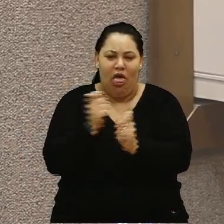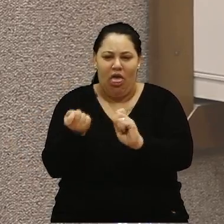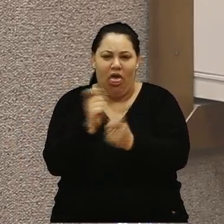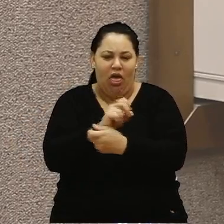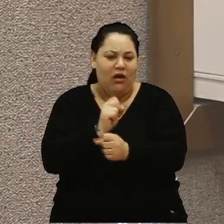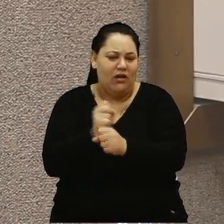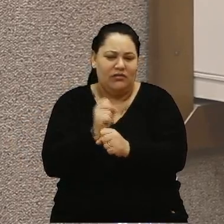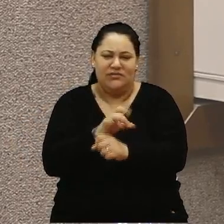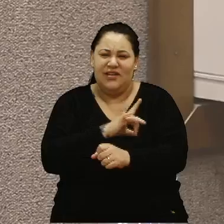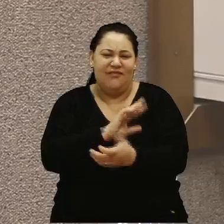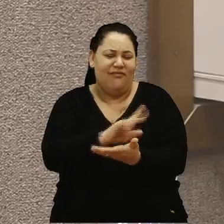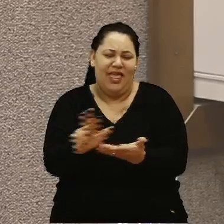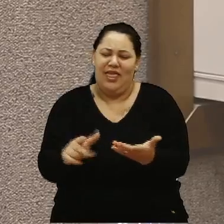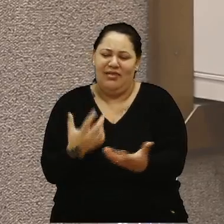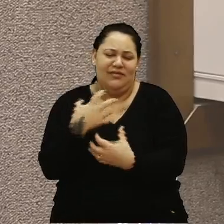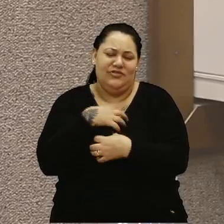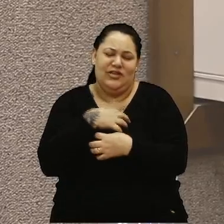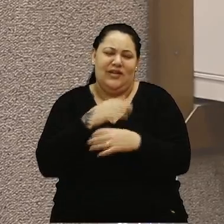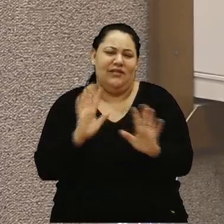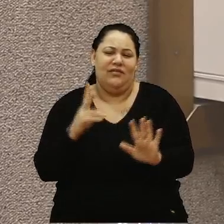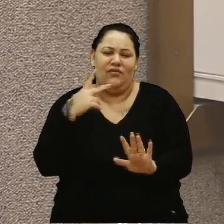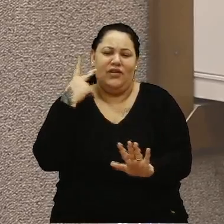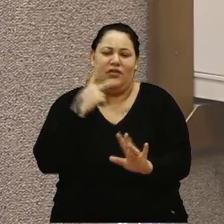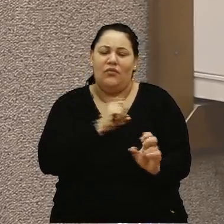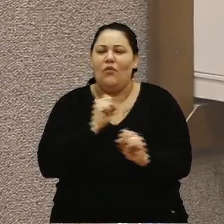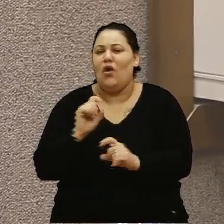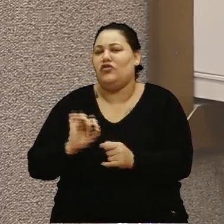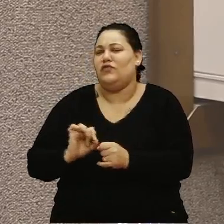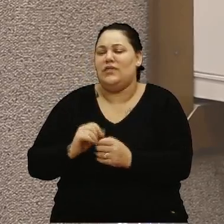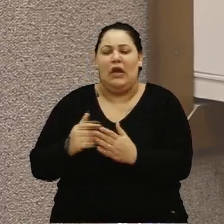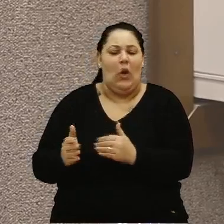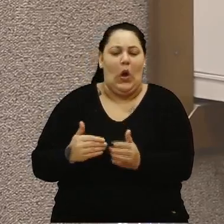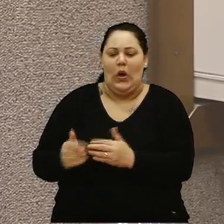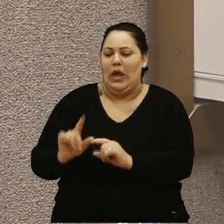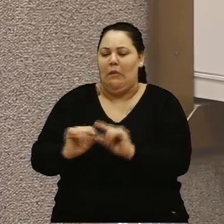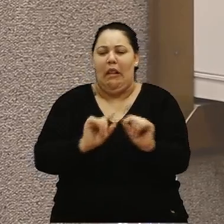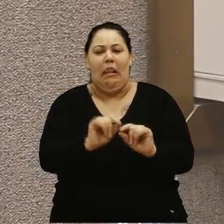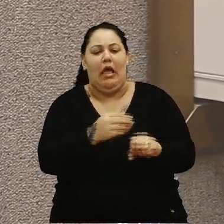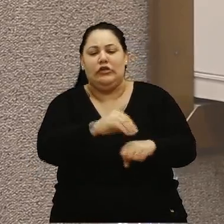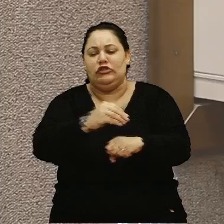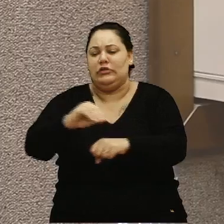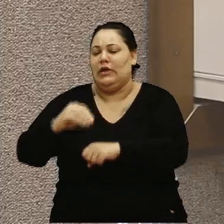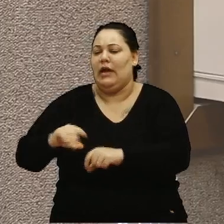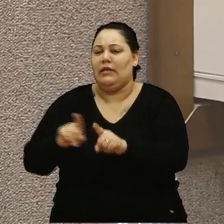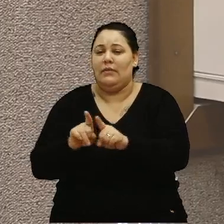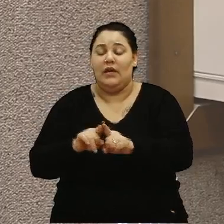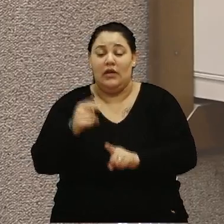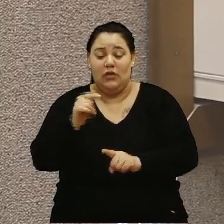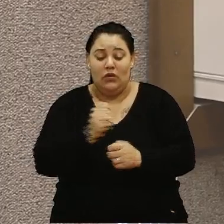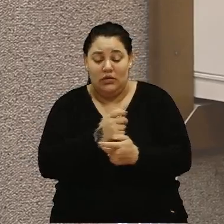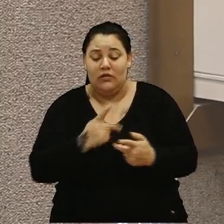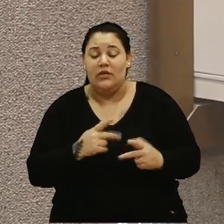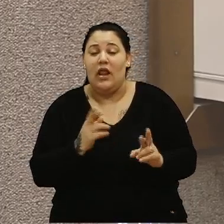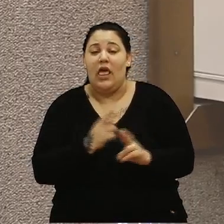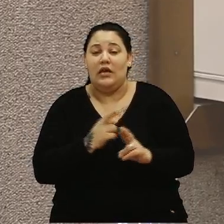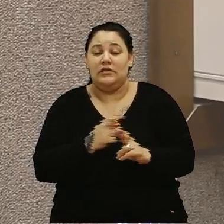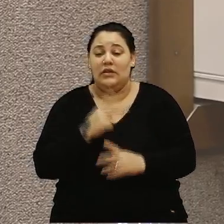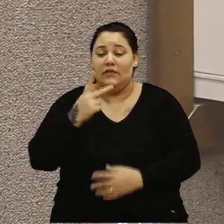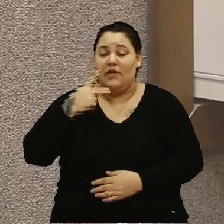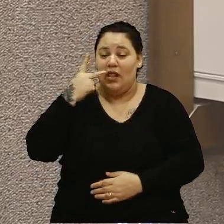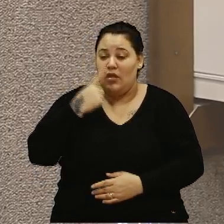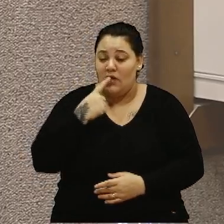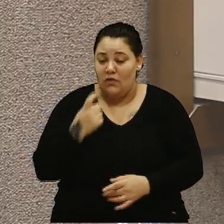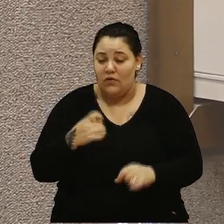Então tem 1000 formas. O vereador pode fazer qualquer uma dessas sugestões. E a outra questão com relação à vereadora